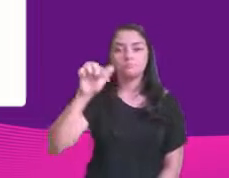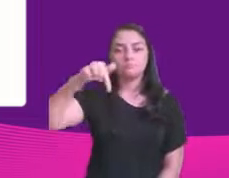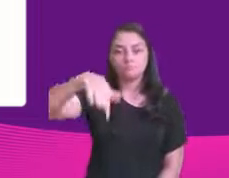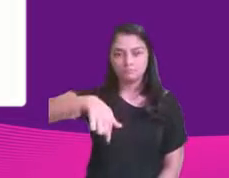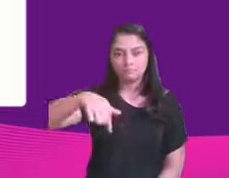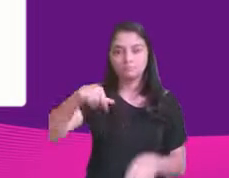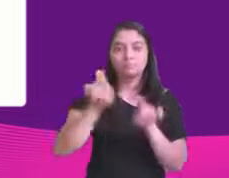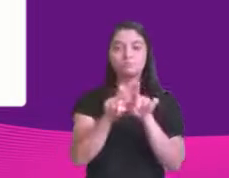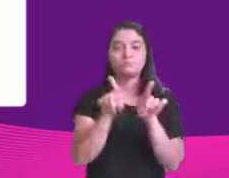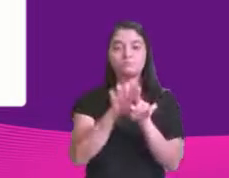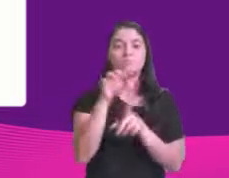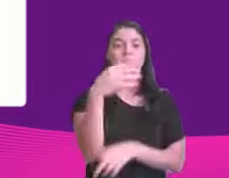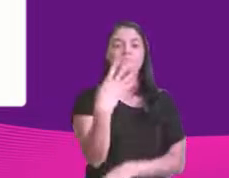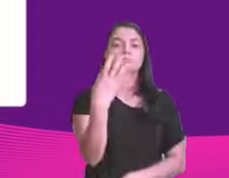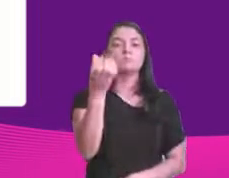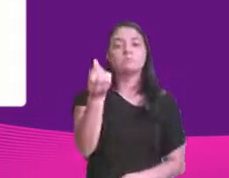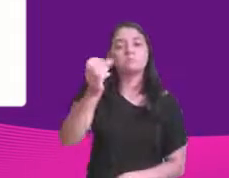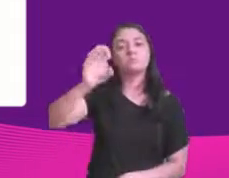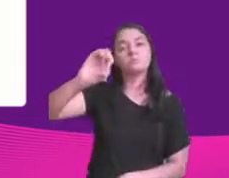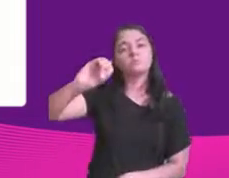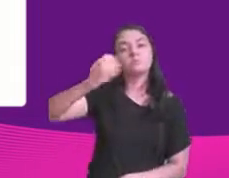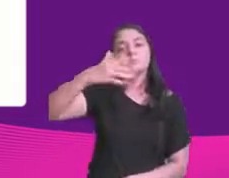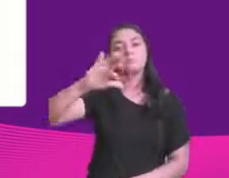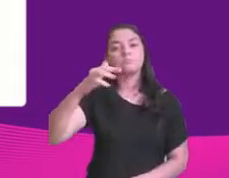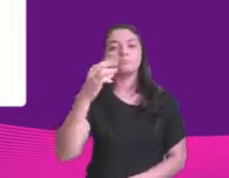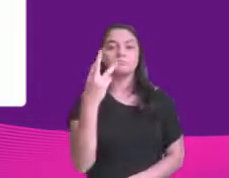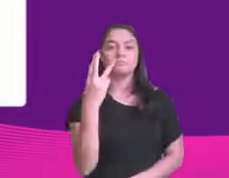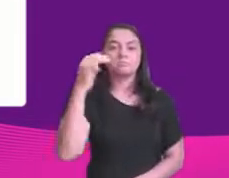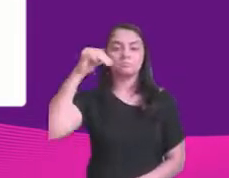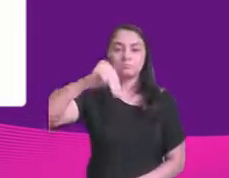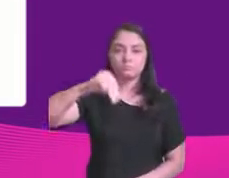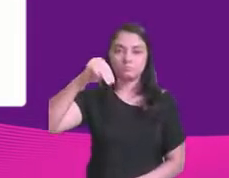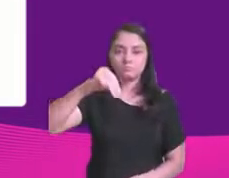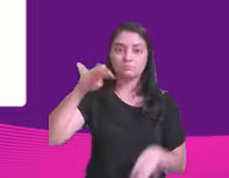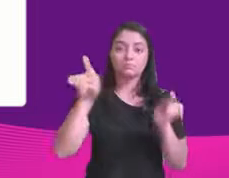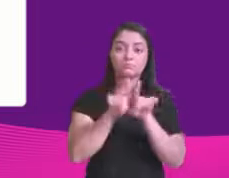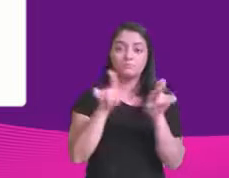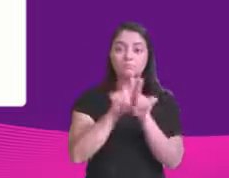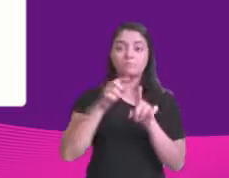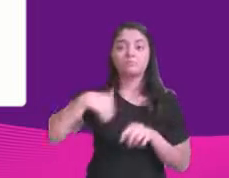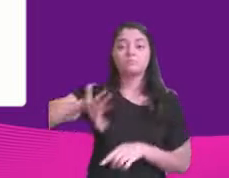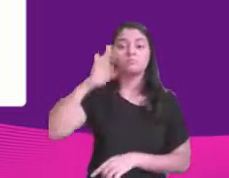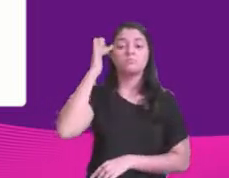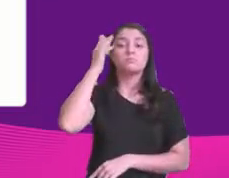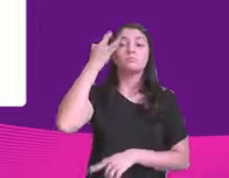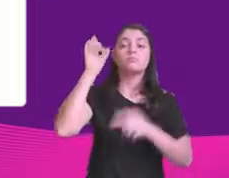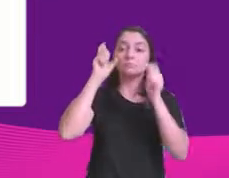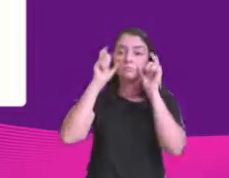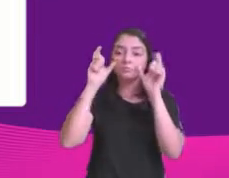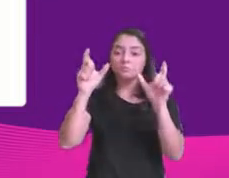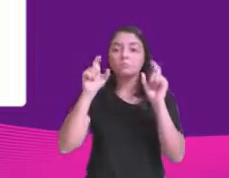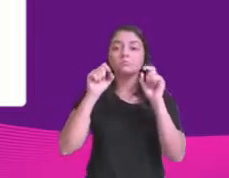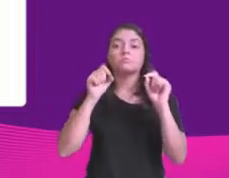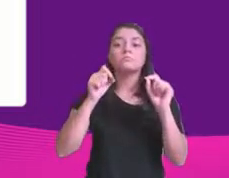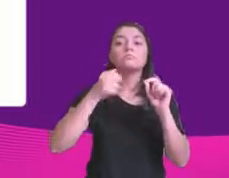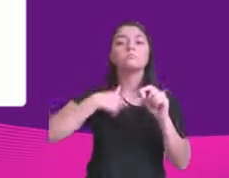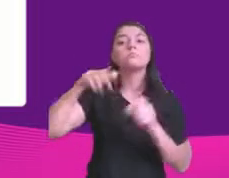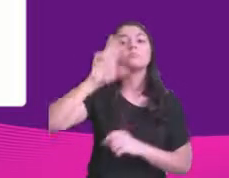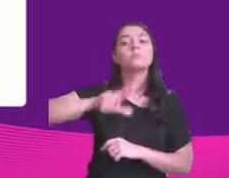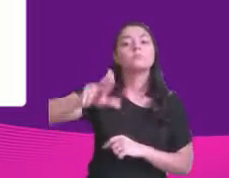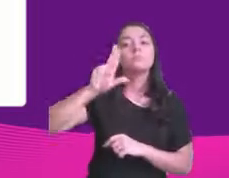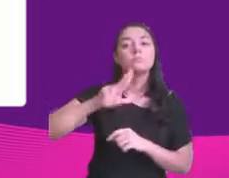de 460 durante 3 minutos. E também, o que achei interessante, não é uma prática que a gente utiliza, o uso depois da